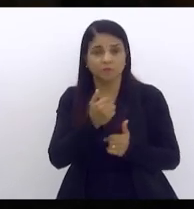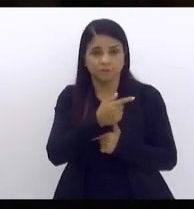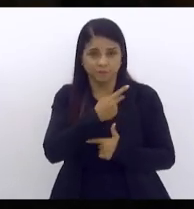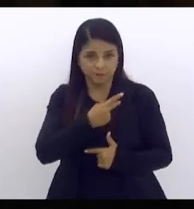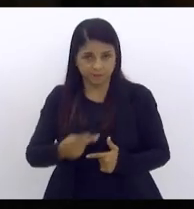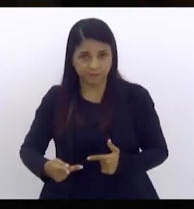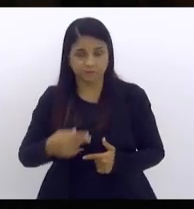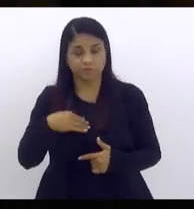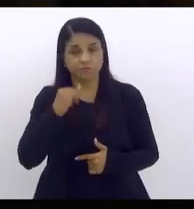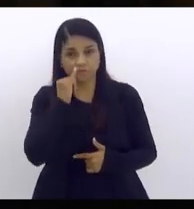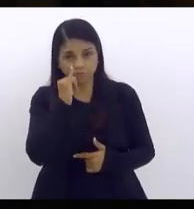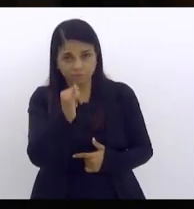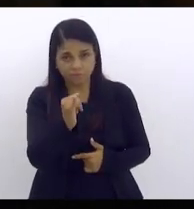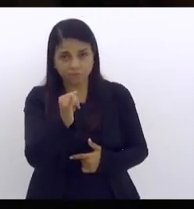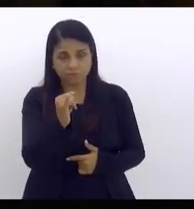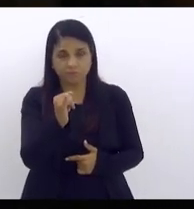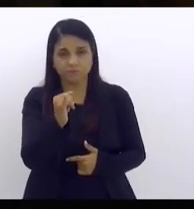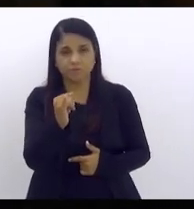queria dizer